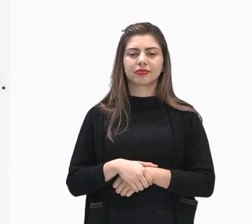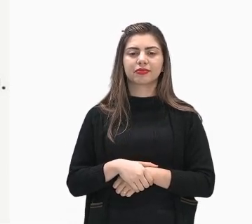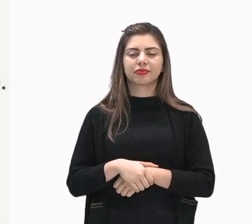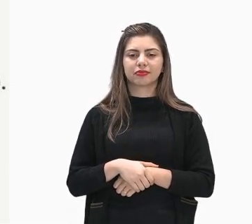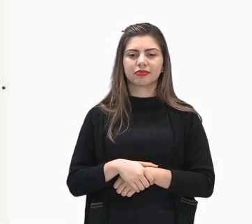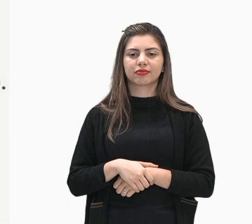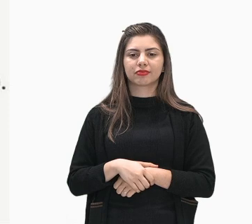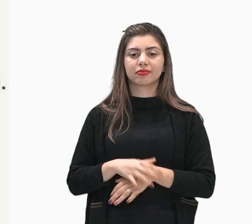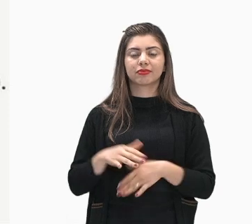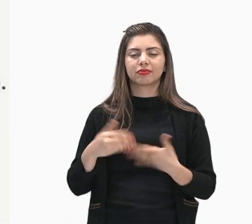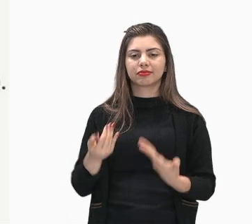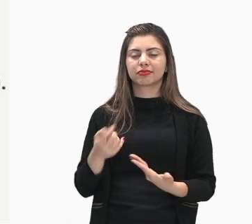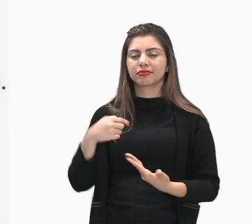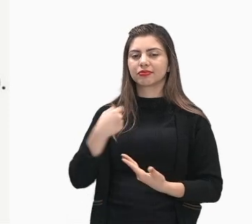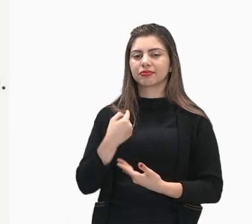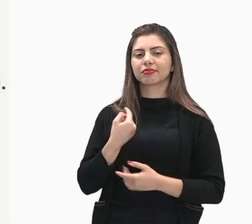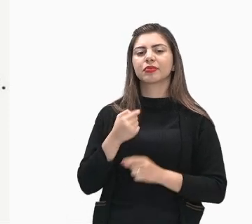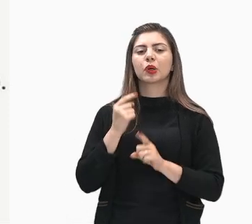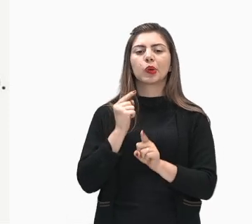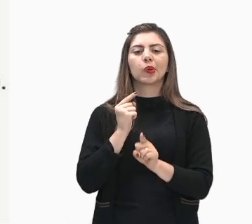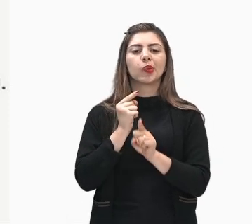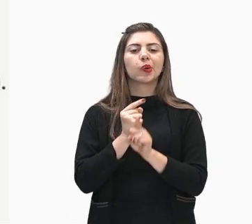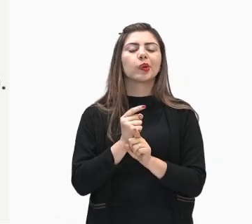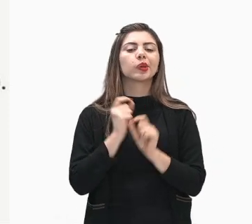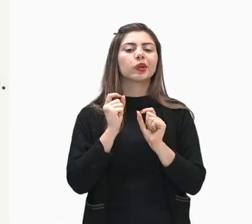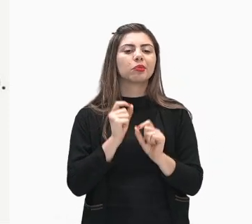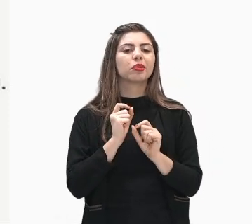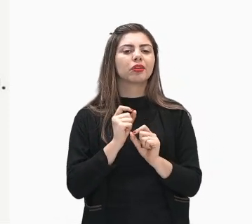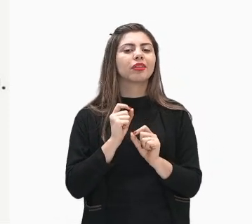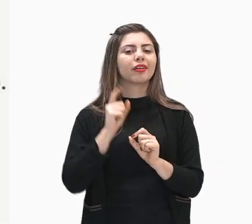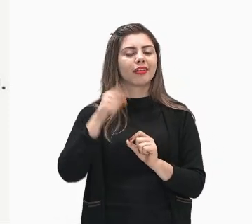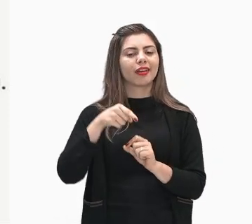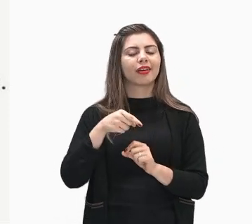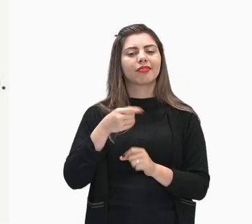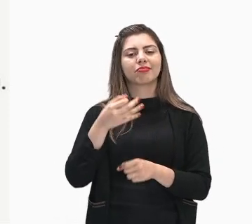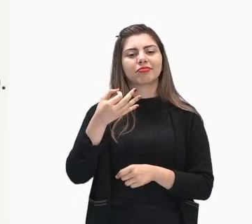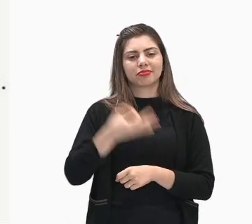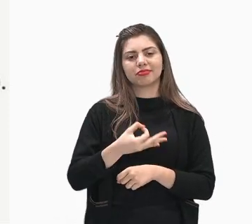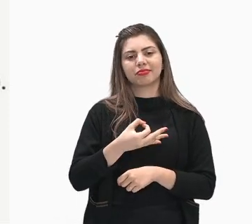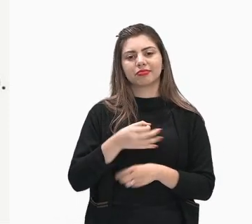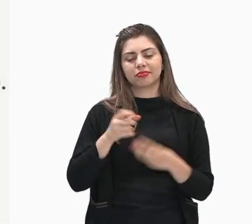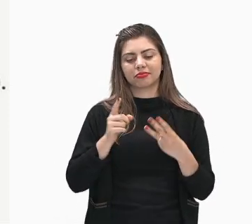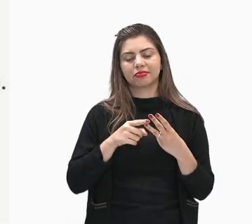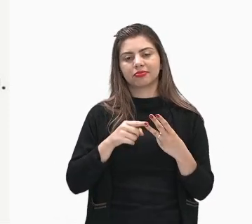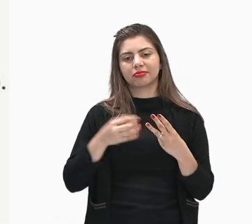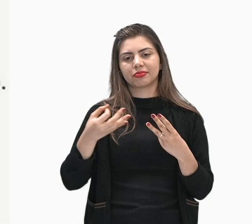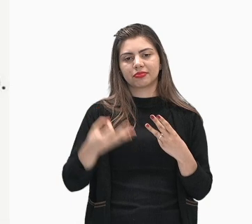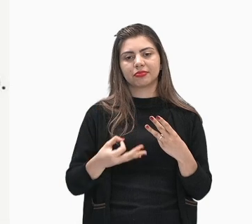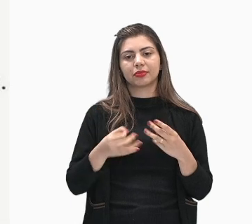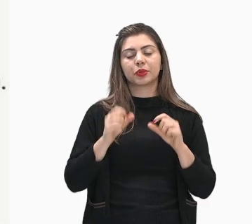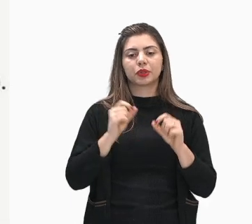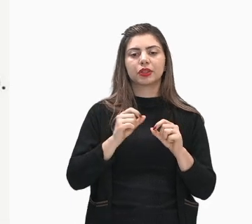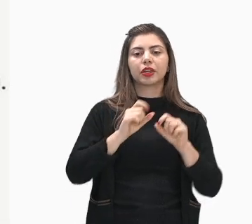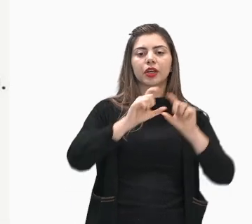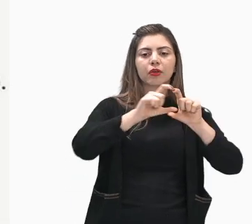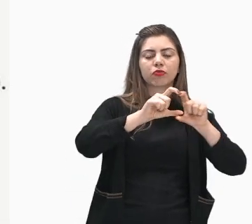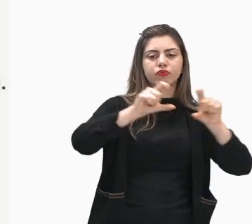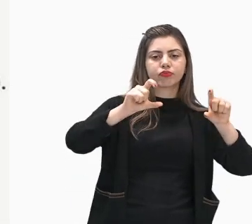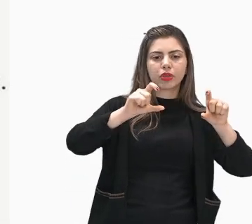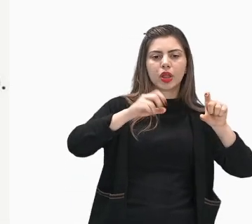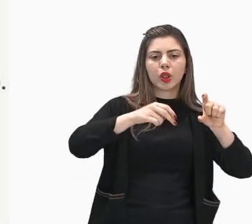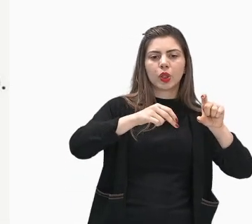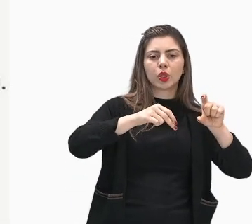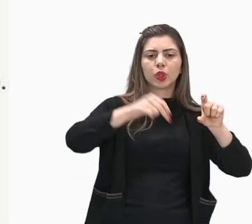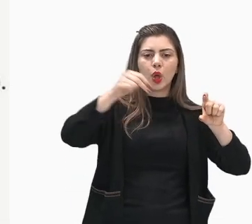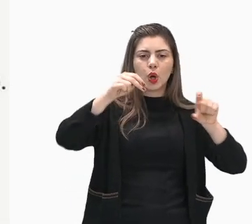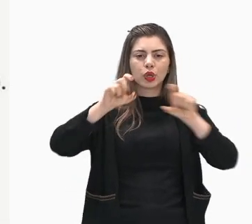Então aí nós encontramos a primeira afirmação que é correta. Dois polos de mesma natureza, ou seja, norte com norte,